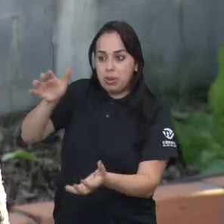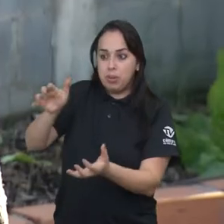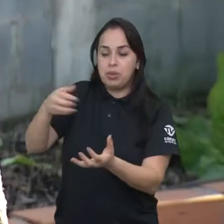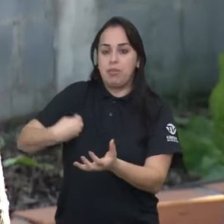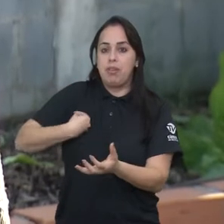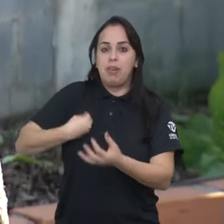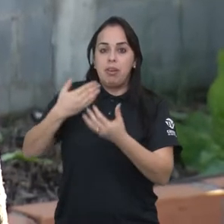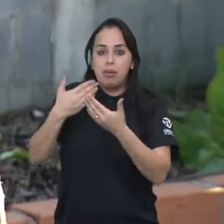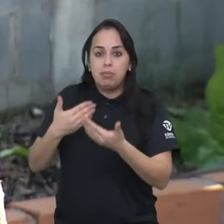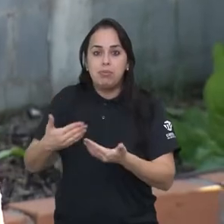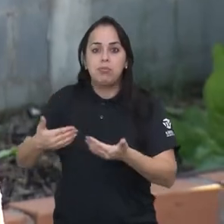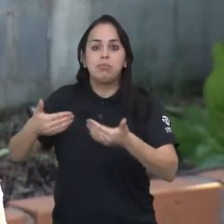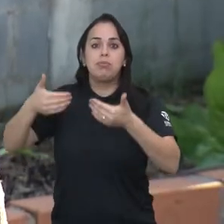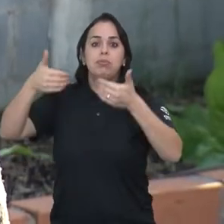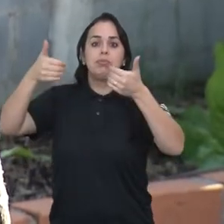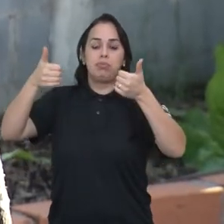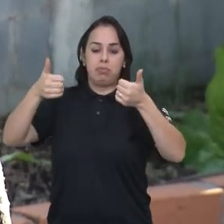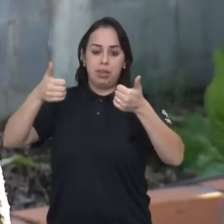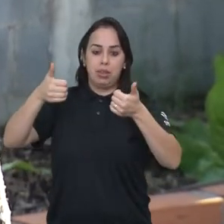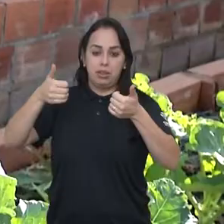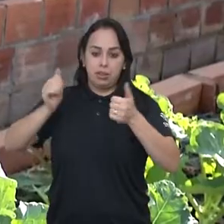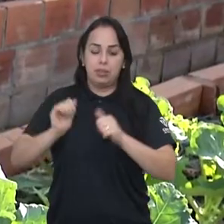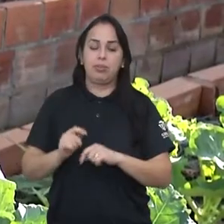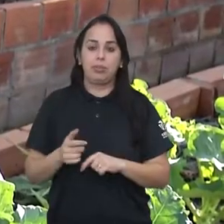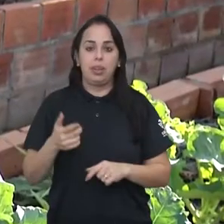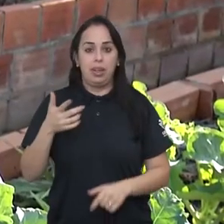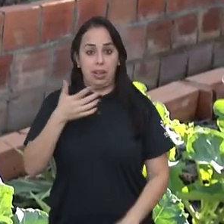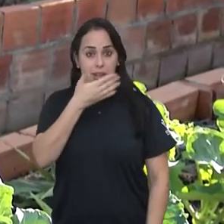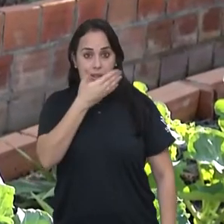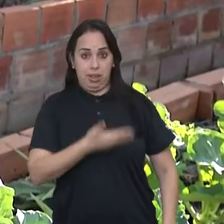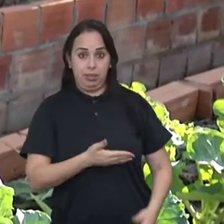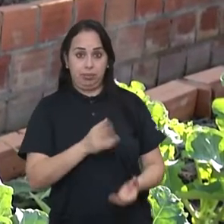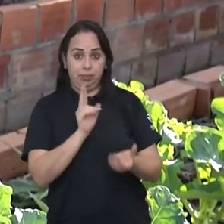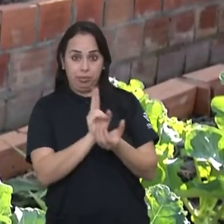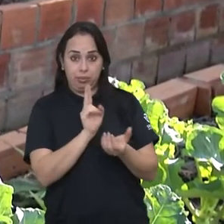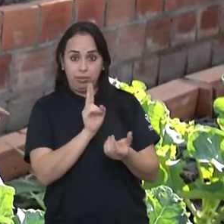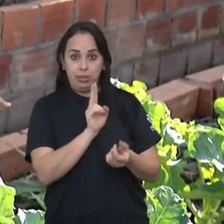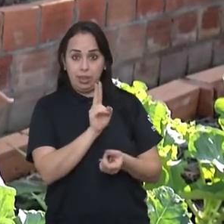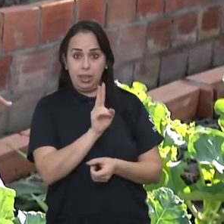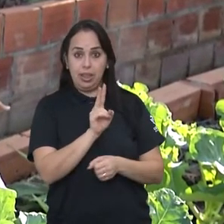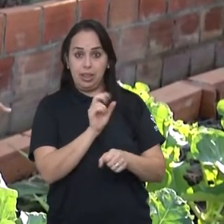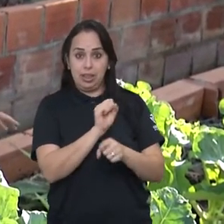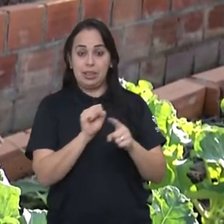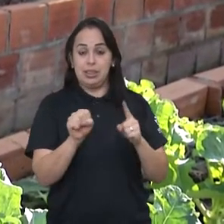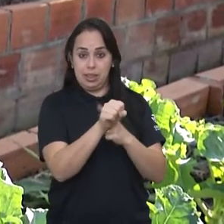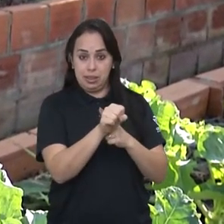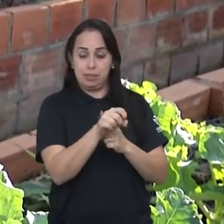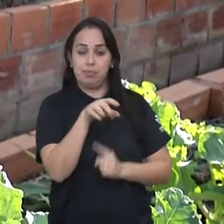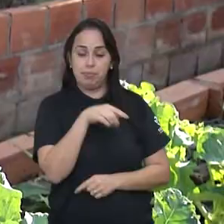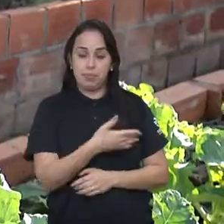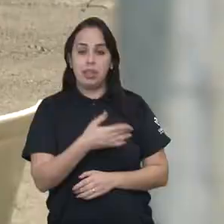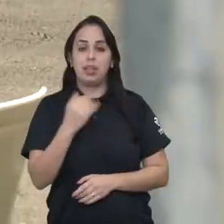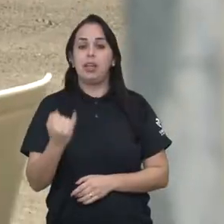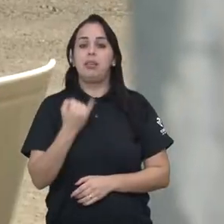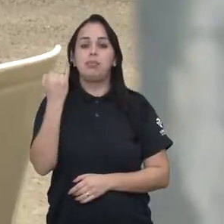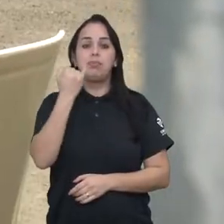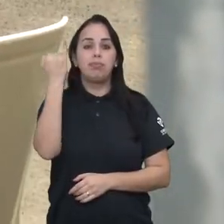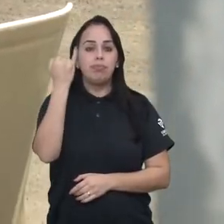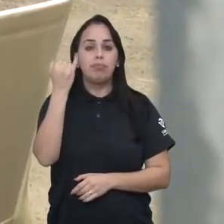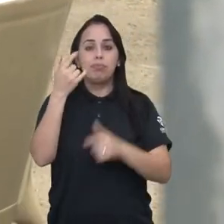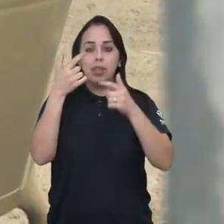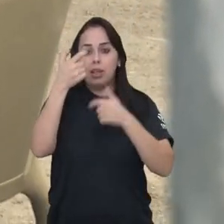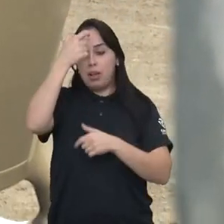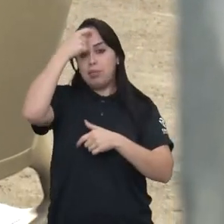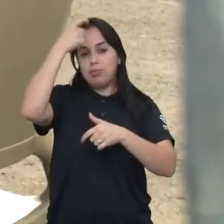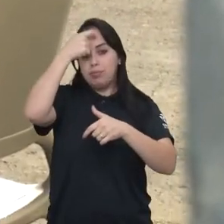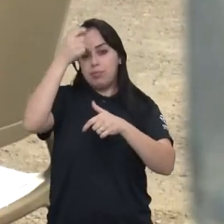a Roselaine vallin assistente social defende que uma maior conscientização sobre o tema é e para